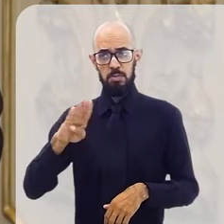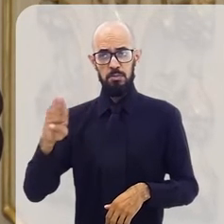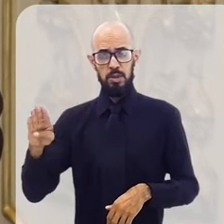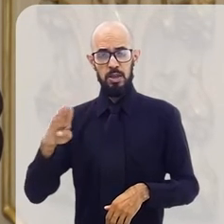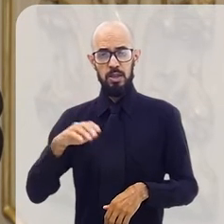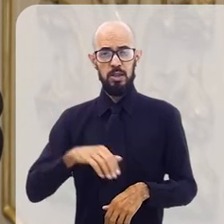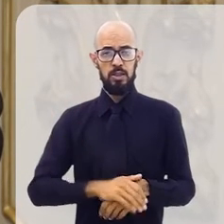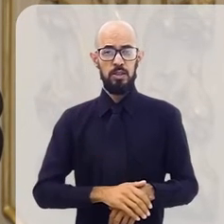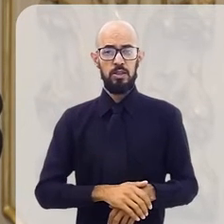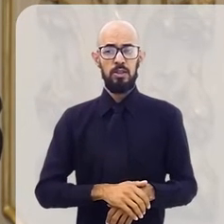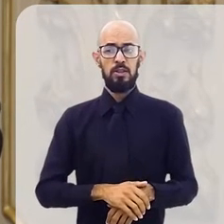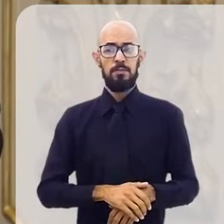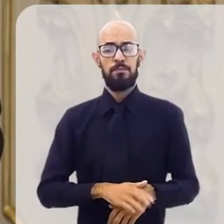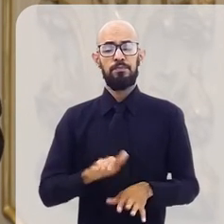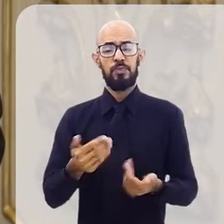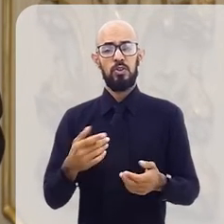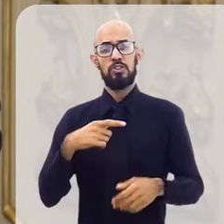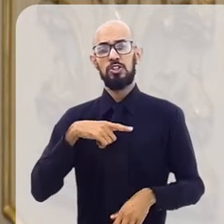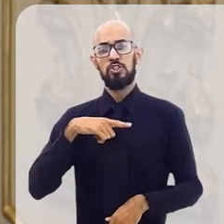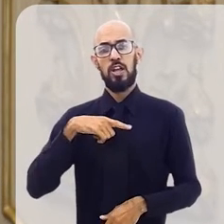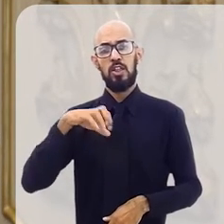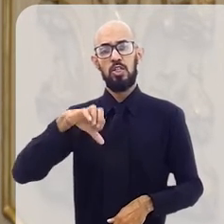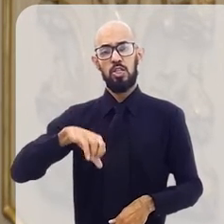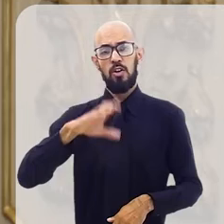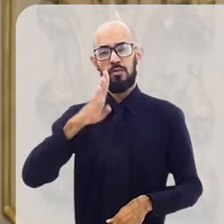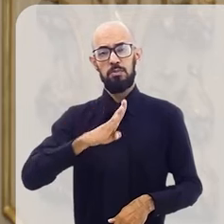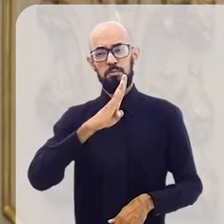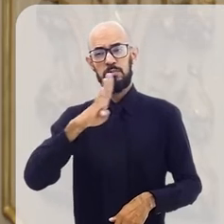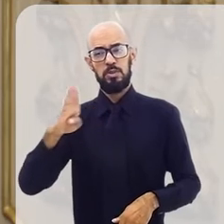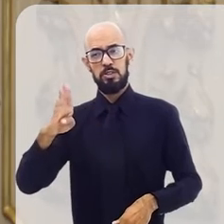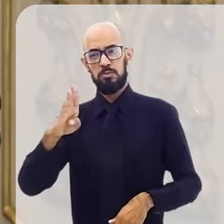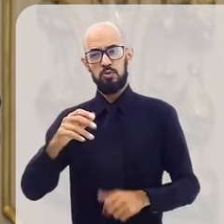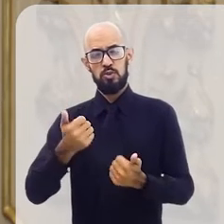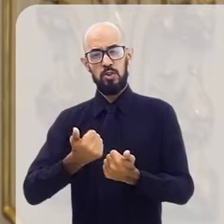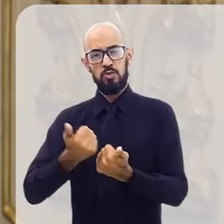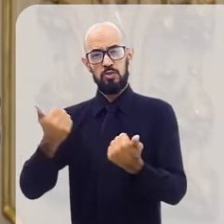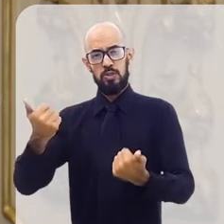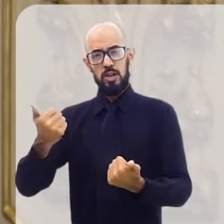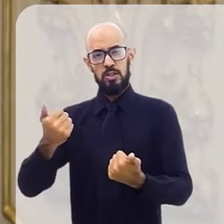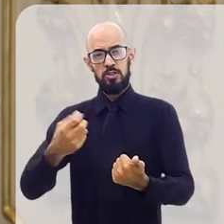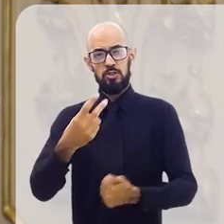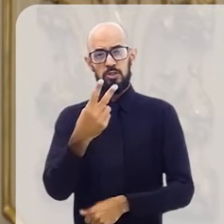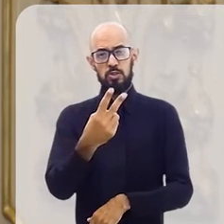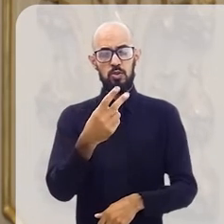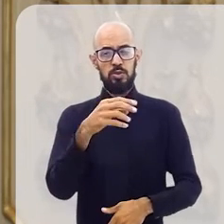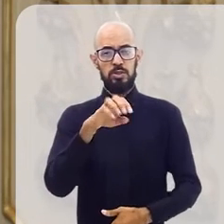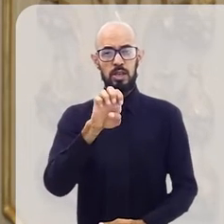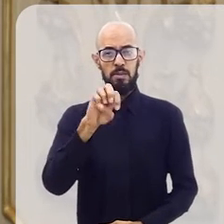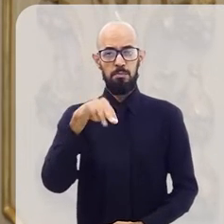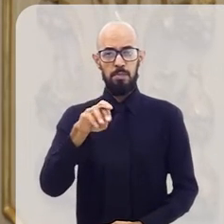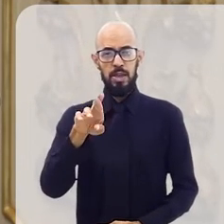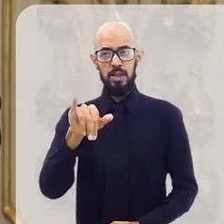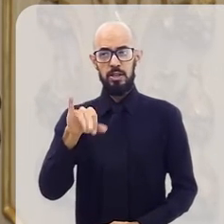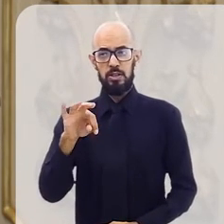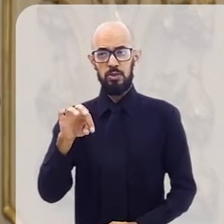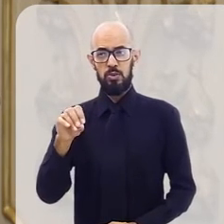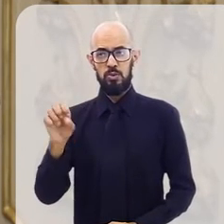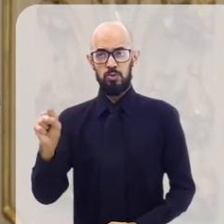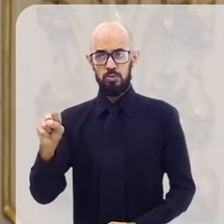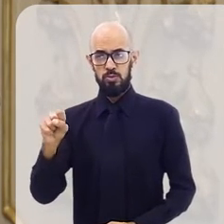que é dom Joel então tem I love bispos auxiliares e dois bispos eméritos